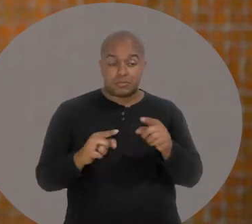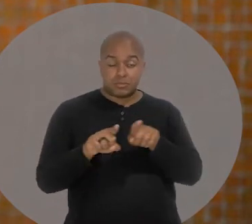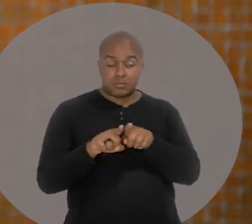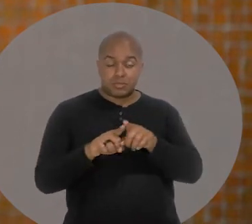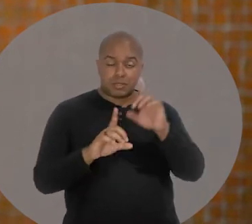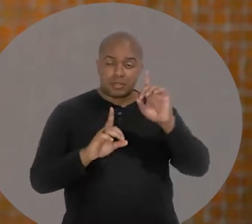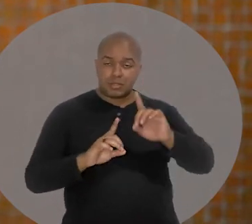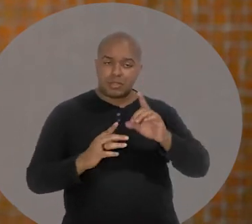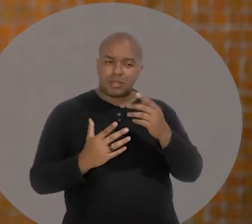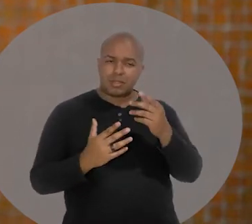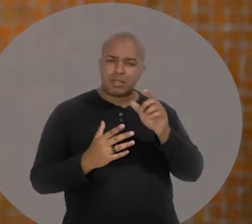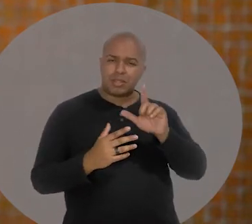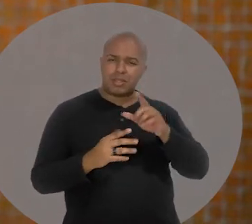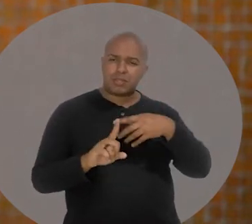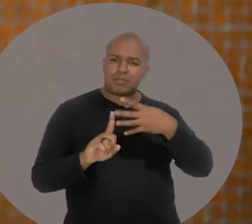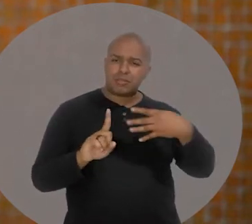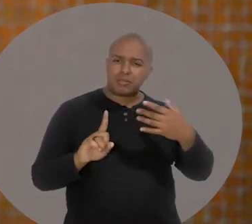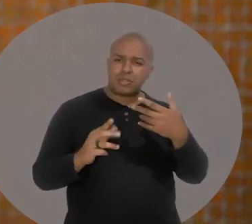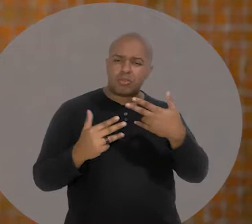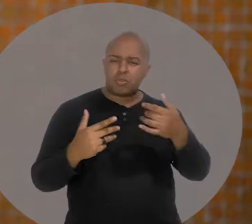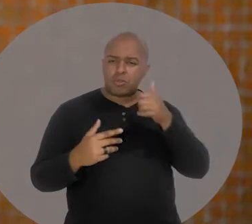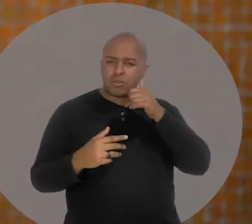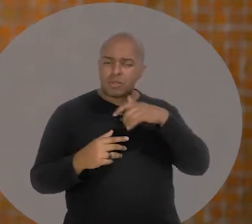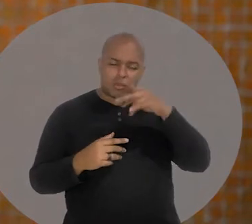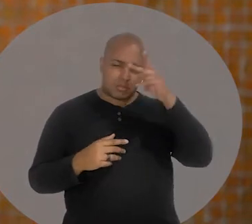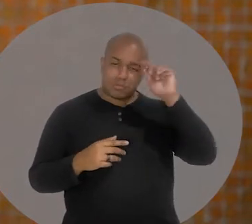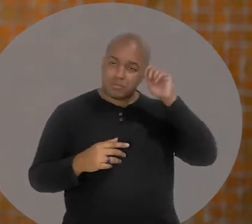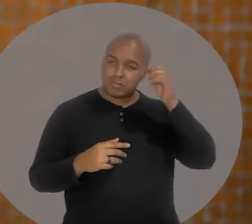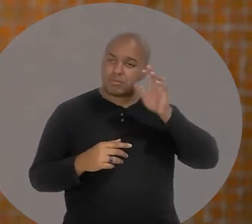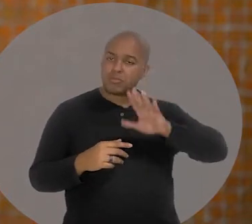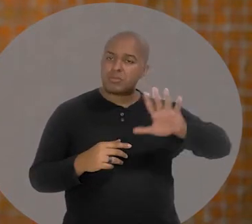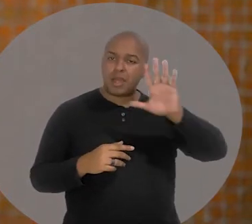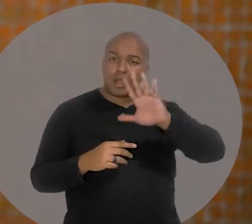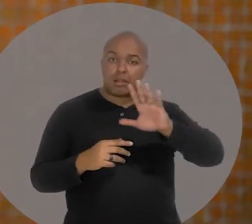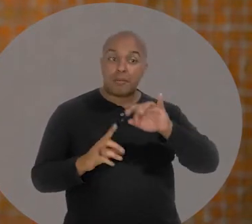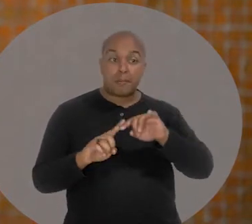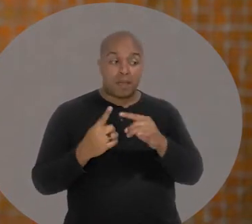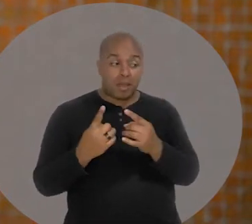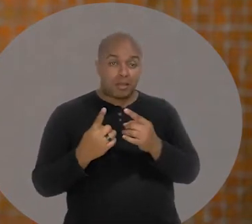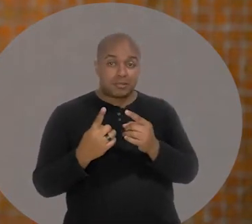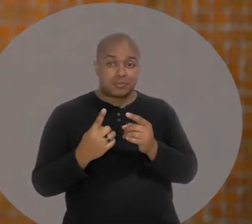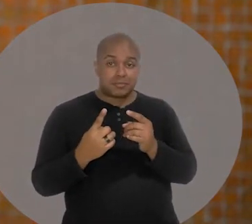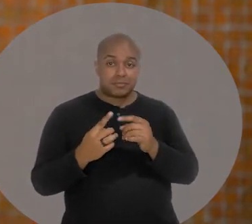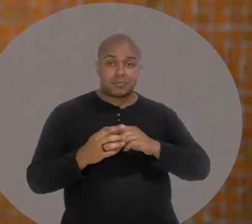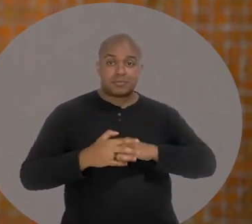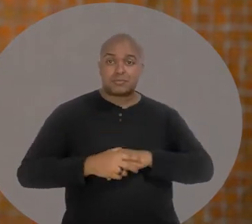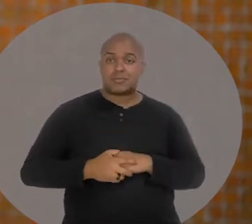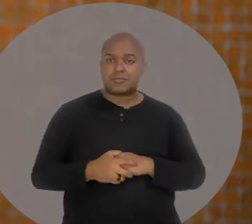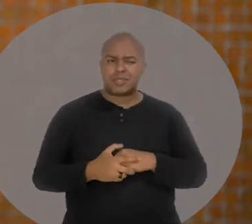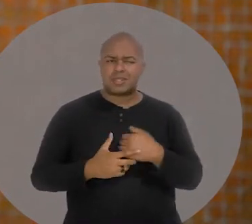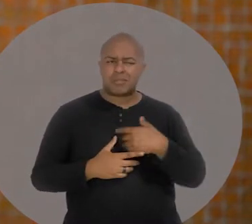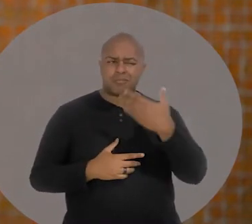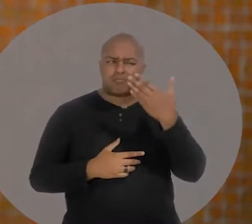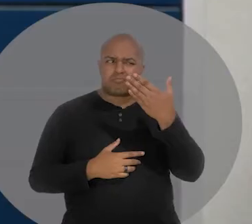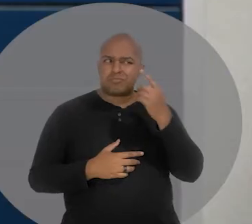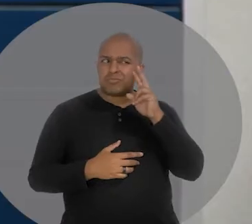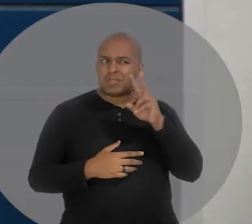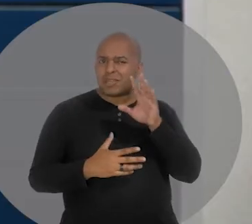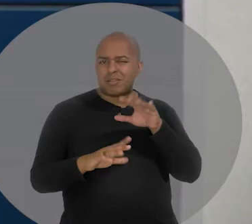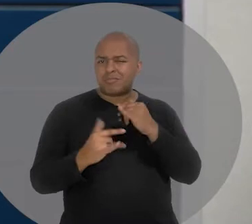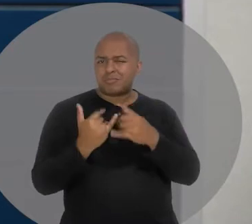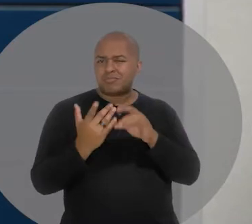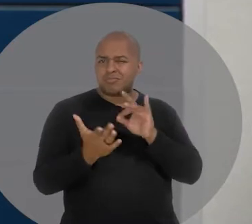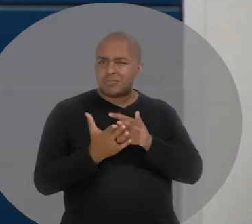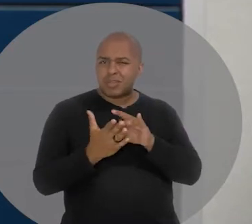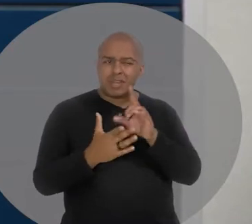deficientes, LGBTs, mulheres, pessoas negras e tudo mais. Só que eu não vejo isso como verdade. Quando a